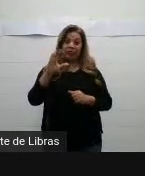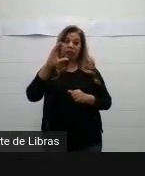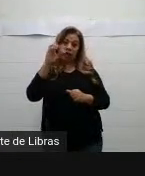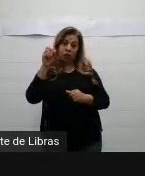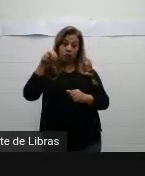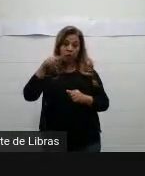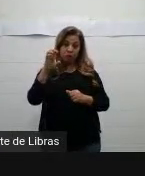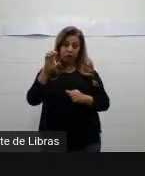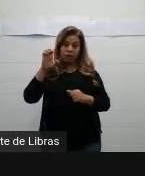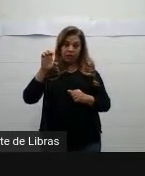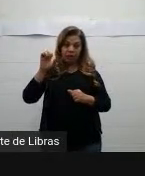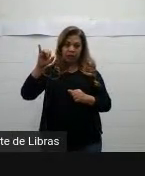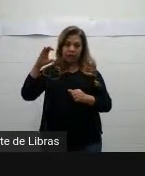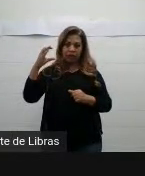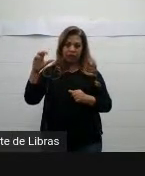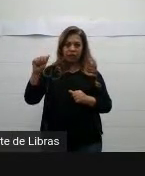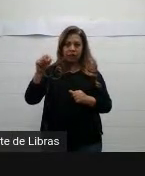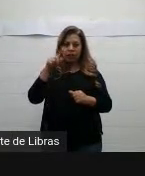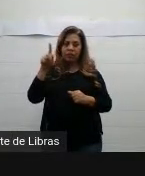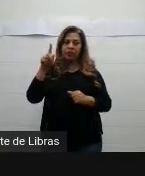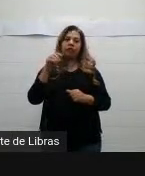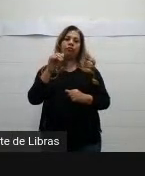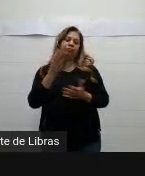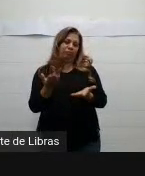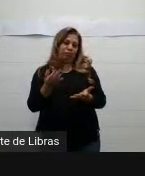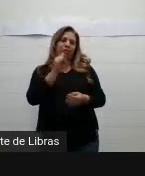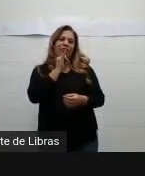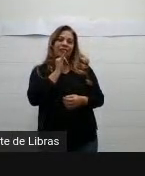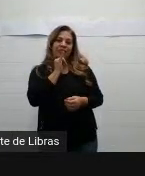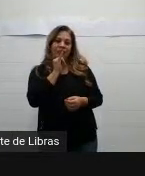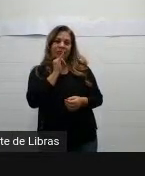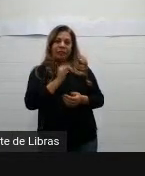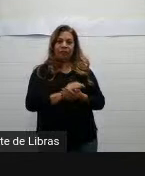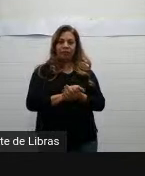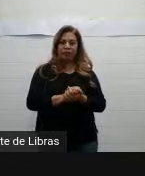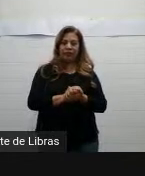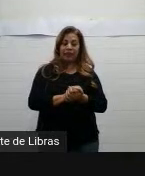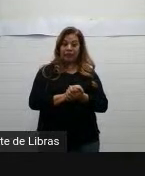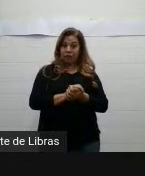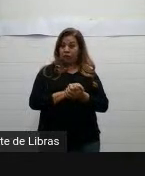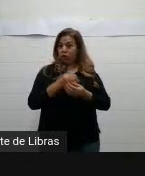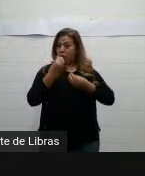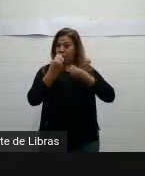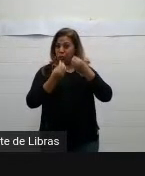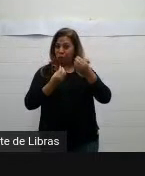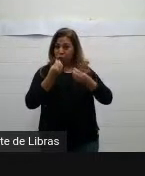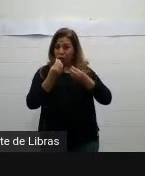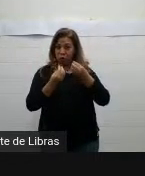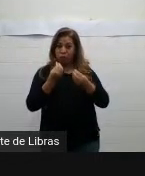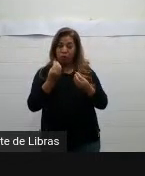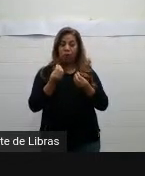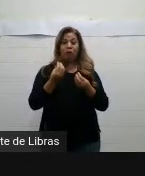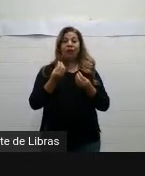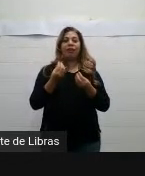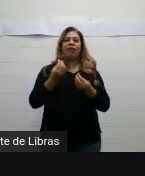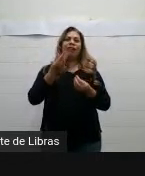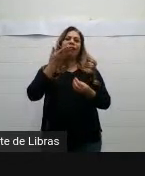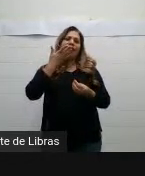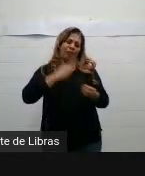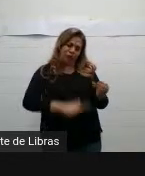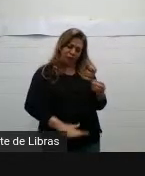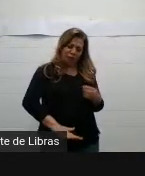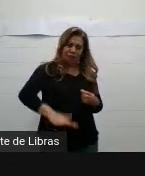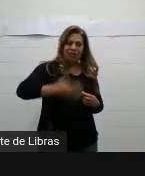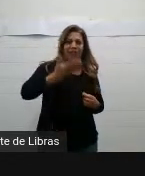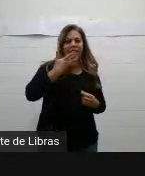por exemplo. E aí, em cima disso, hoje a gente vai falar sobre como foi a infância de vocês. Hoje a gente vai